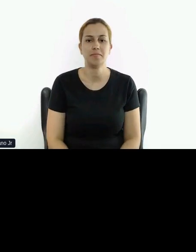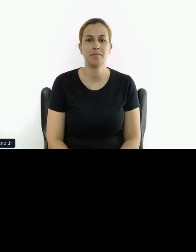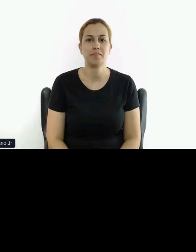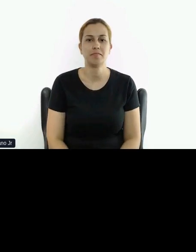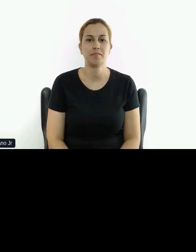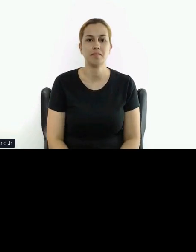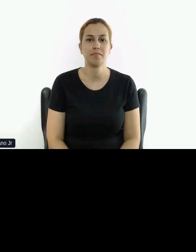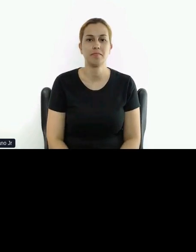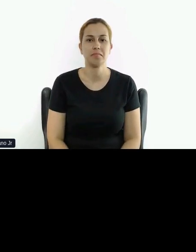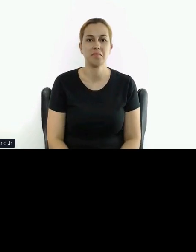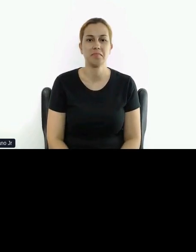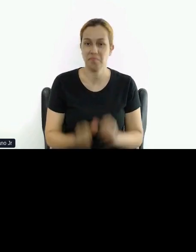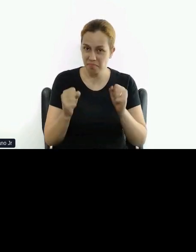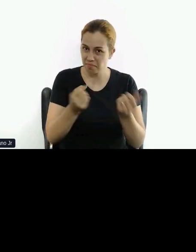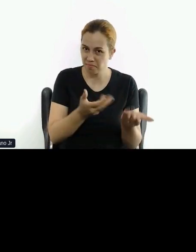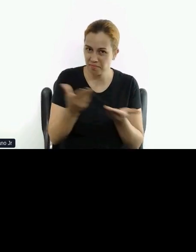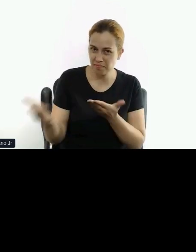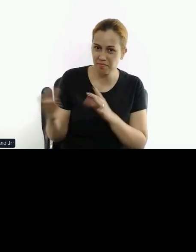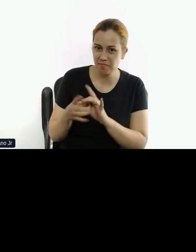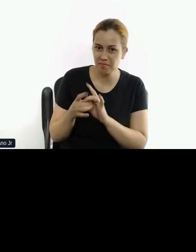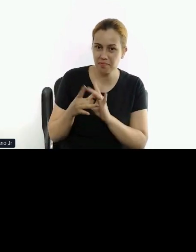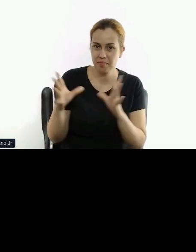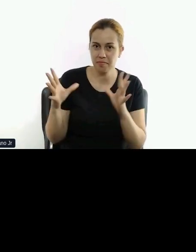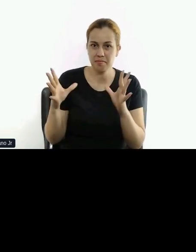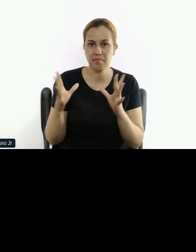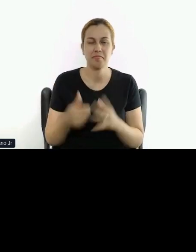Pode falar, que estamos ouvindo.